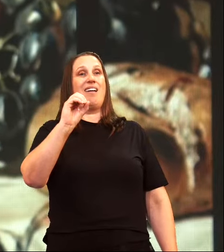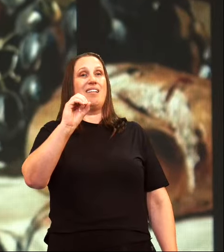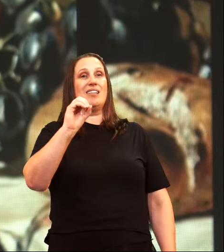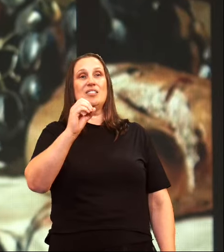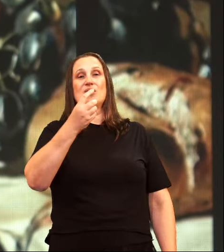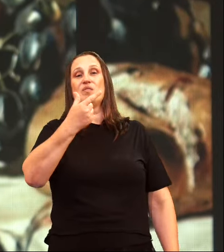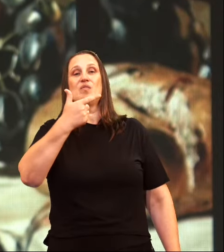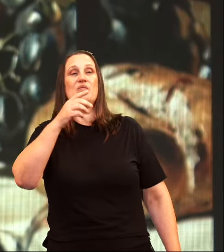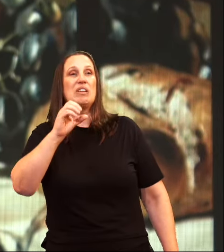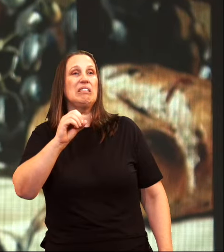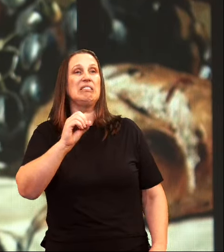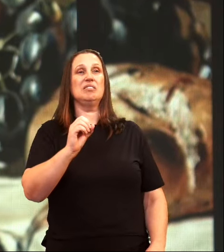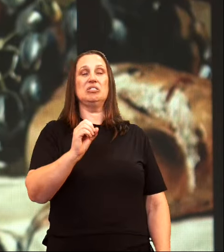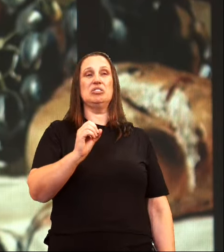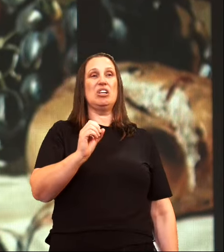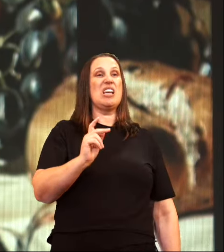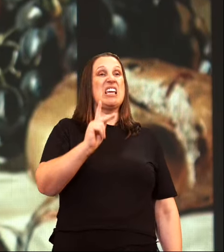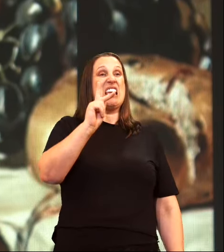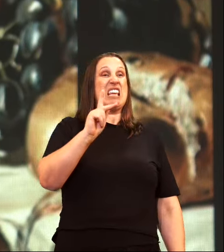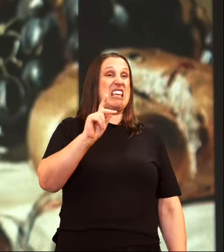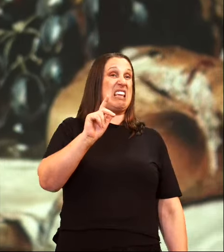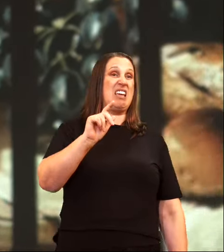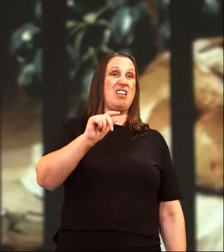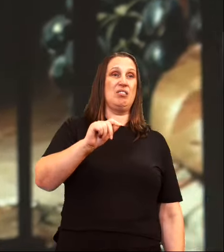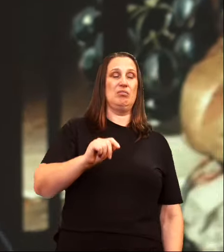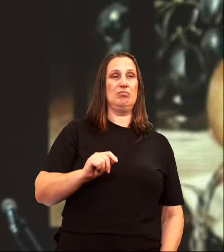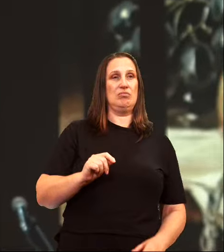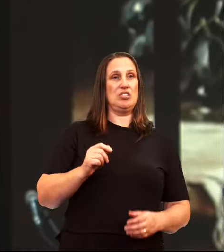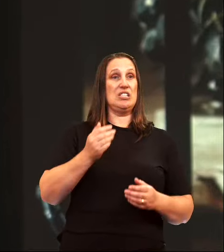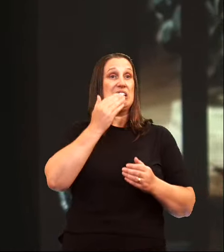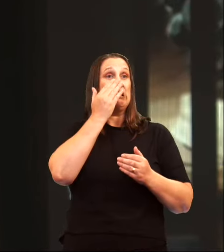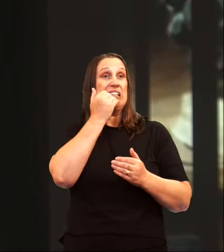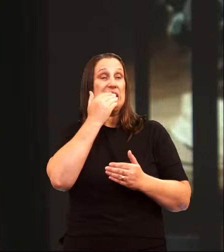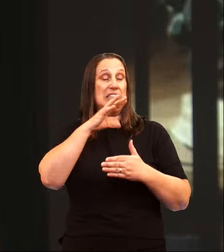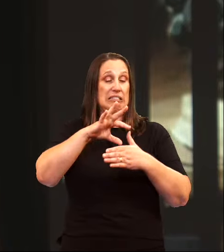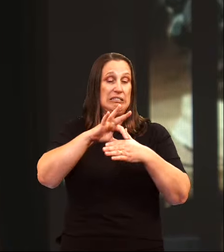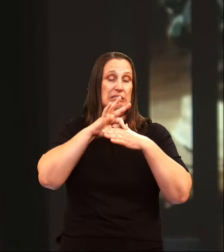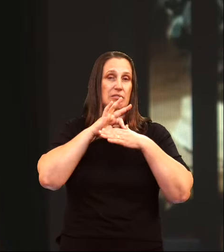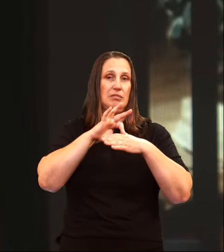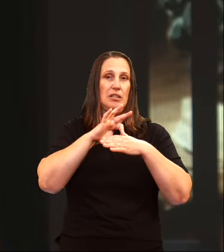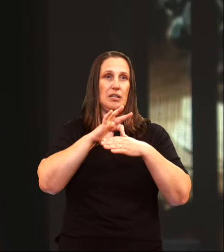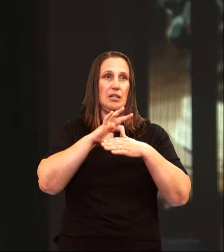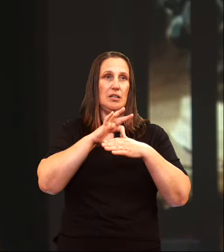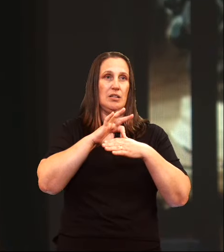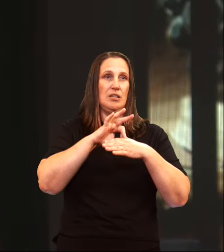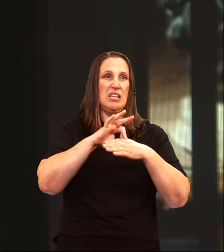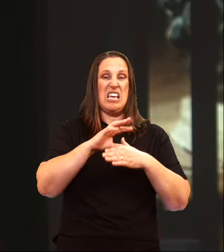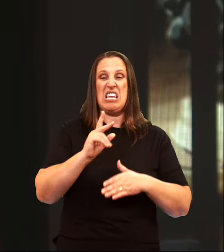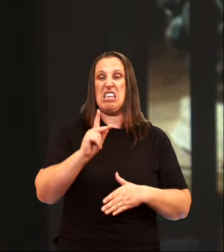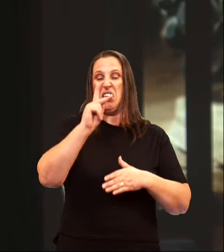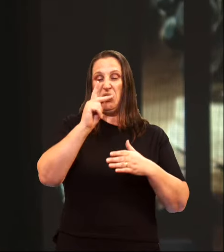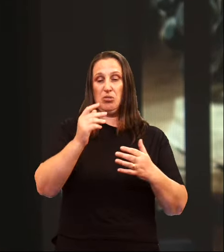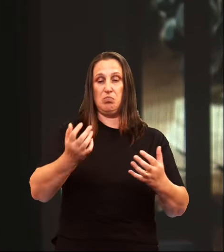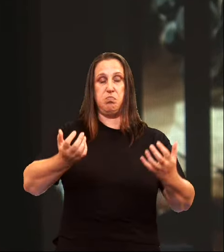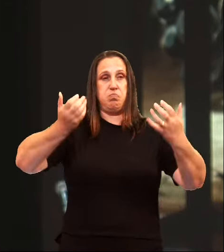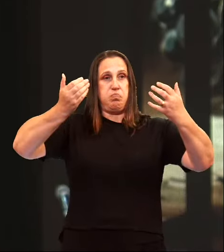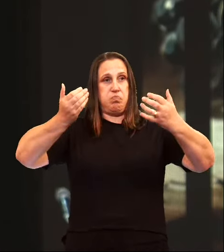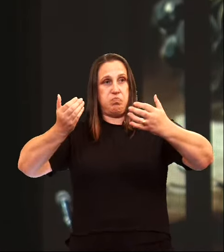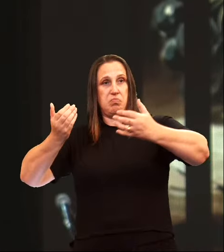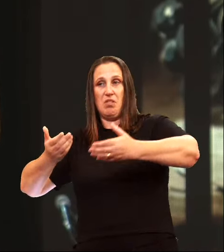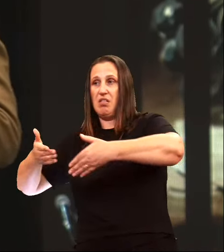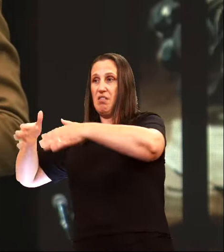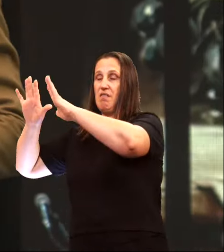Tá? Cada um recolheu. Eles levavam para casa quilos e quilos de carne. É um absurdo.